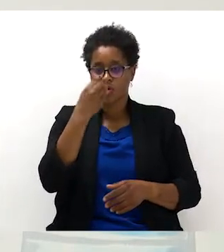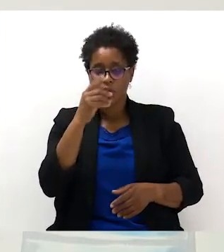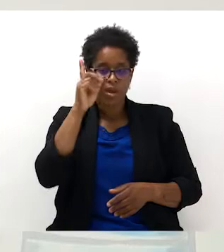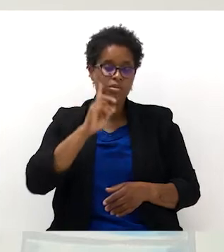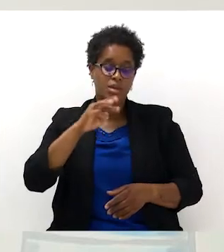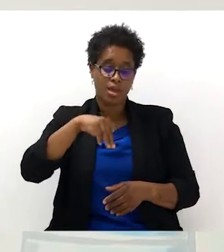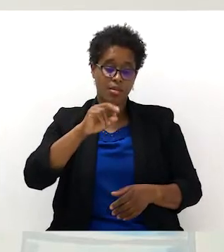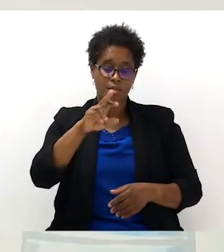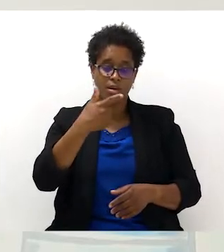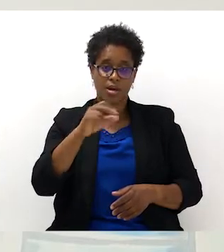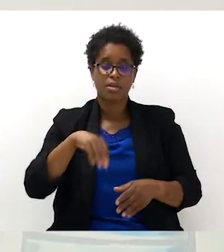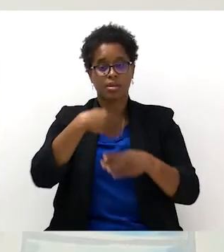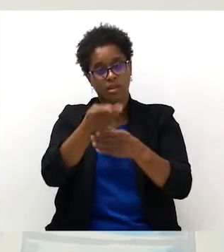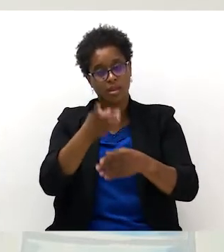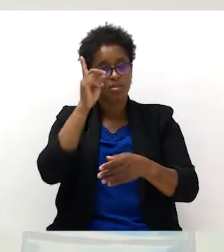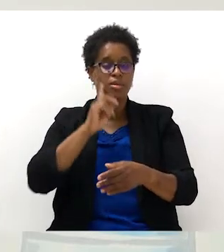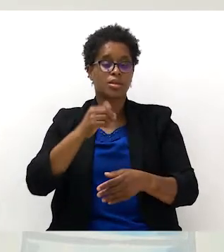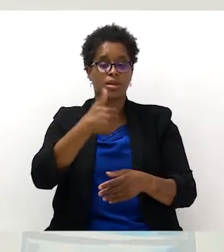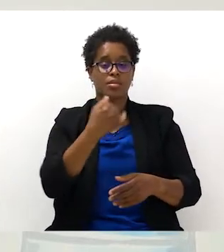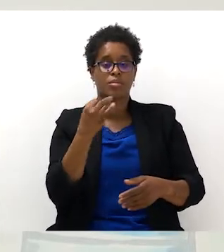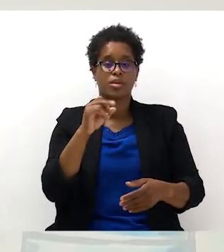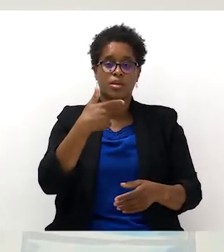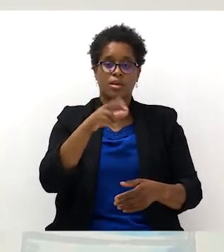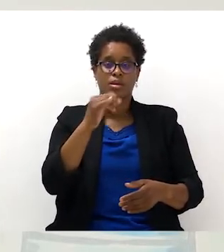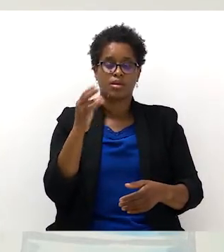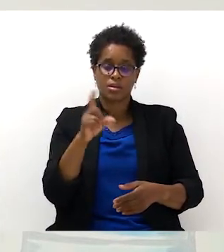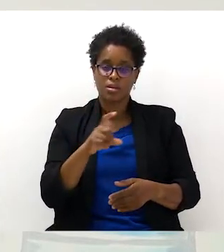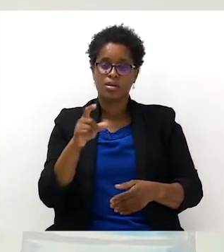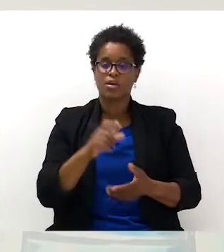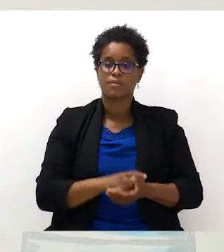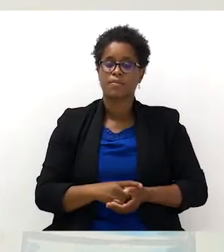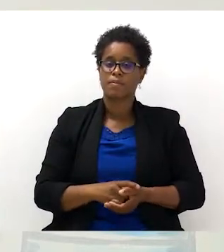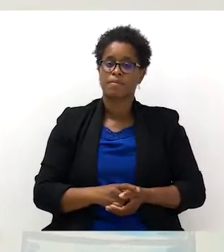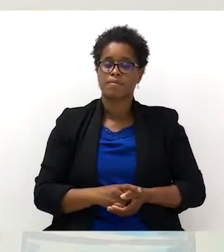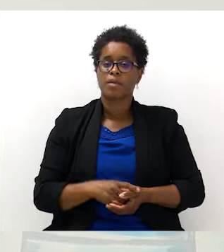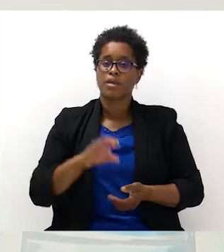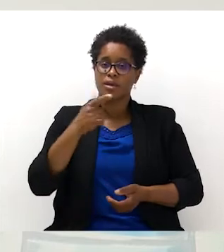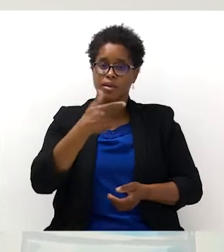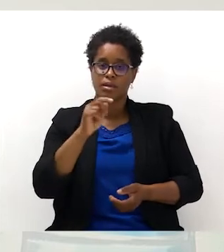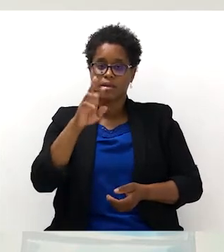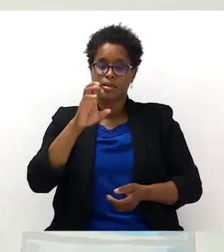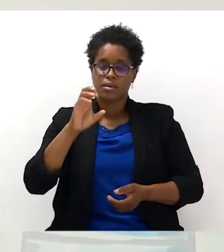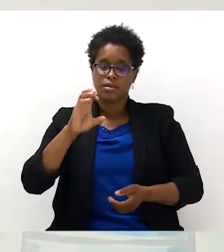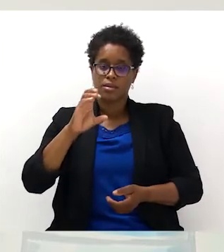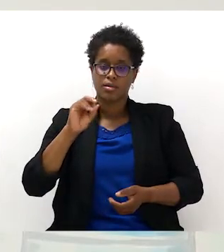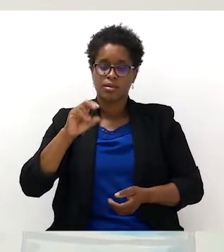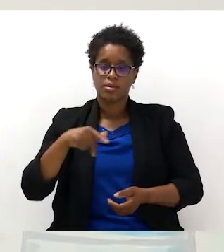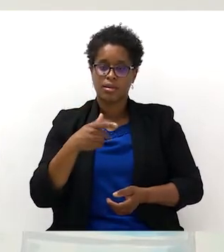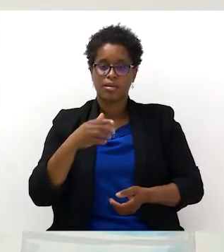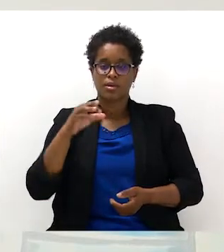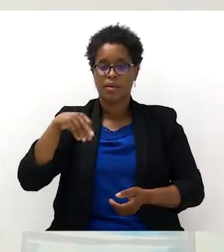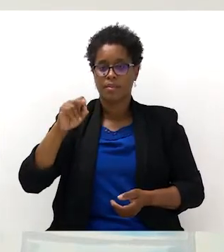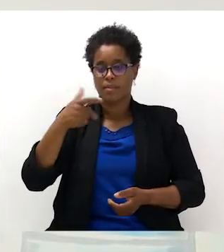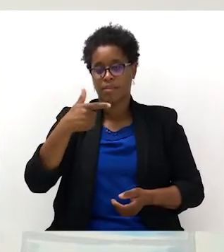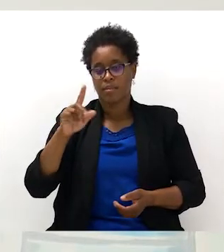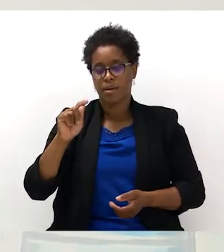a Beatriz. Como é que nós lemos? Terça parte ou um terço por